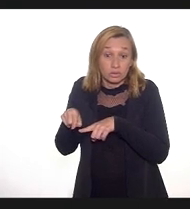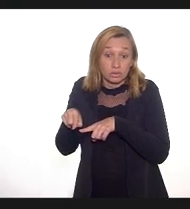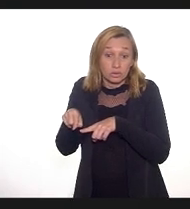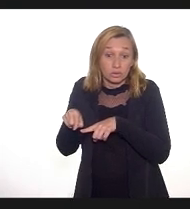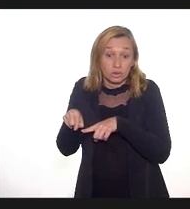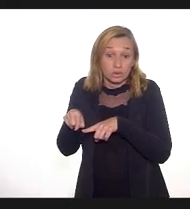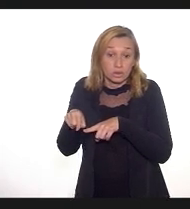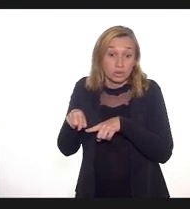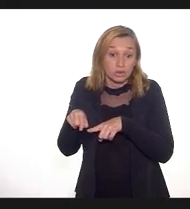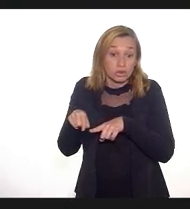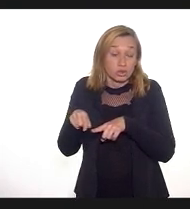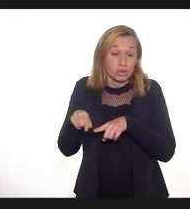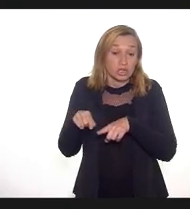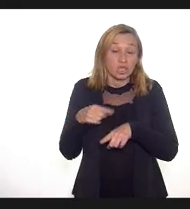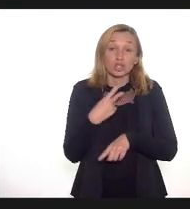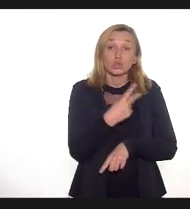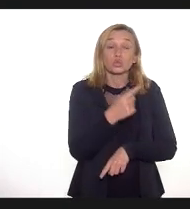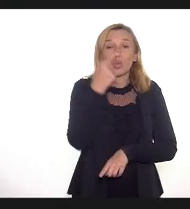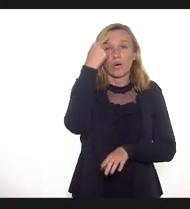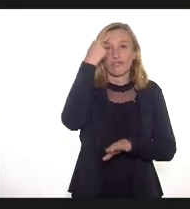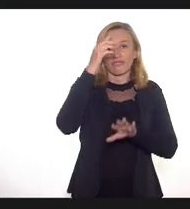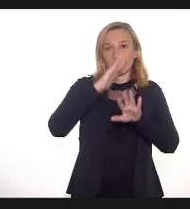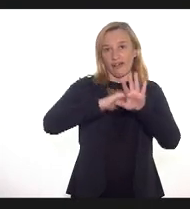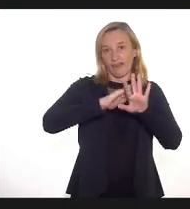é no que diz respeito às suas ideias,